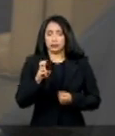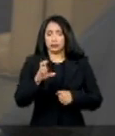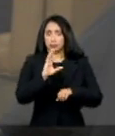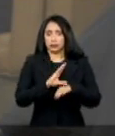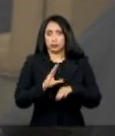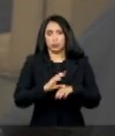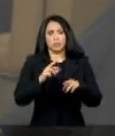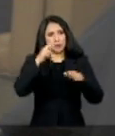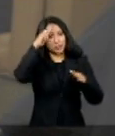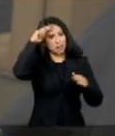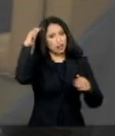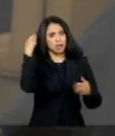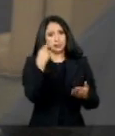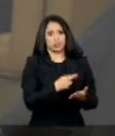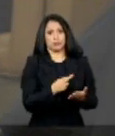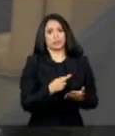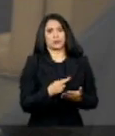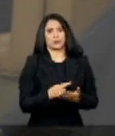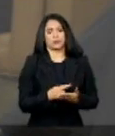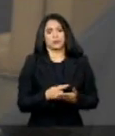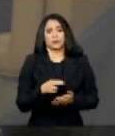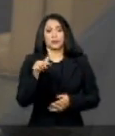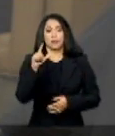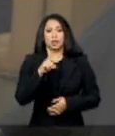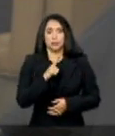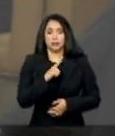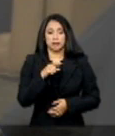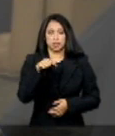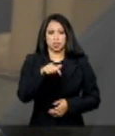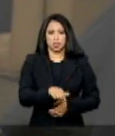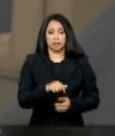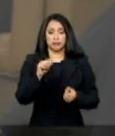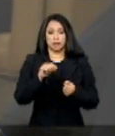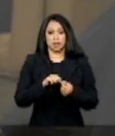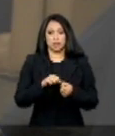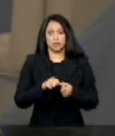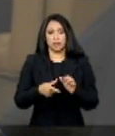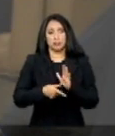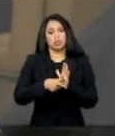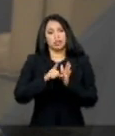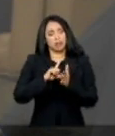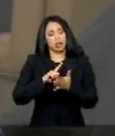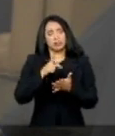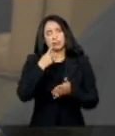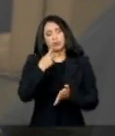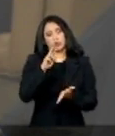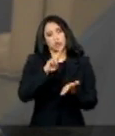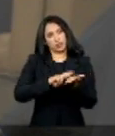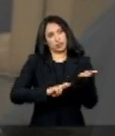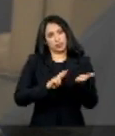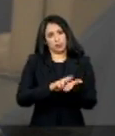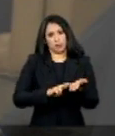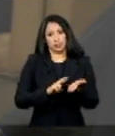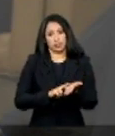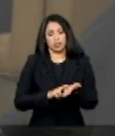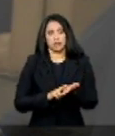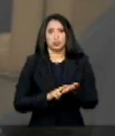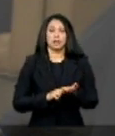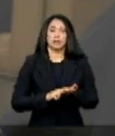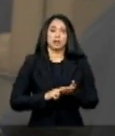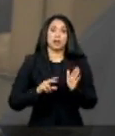ser respeitado o ato aqui por nada os senhores como já antecipou o ministro relator é uma lei da bahia